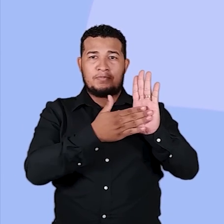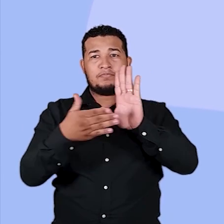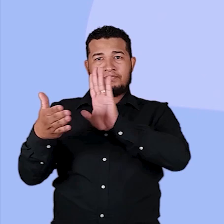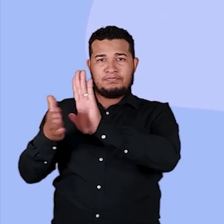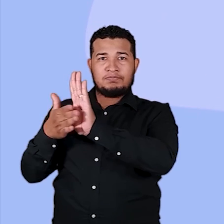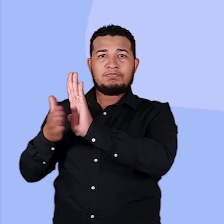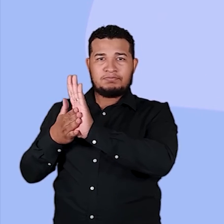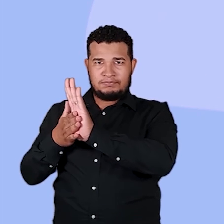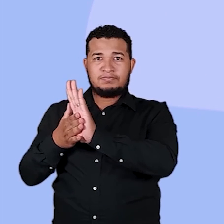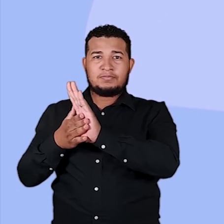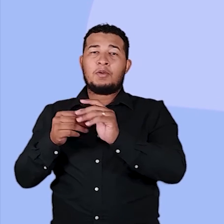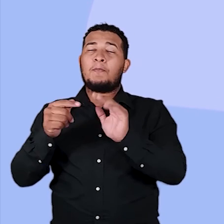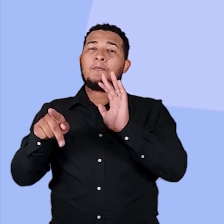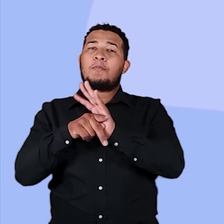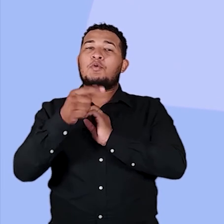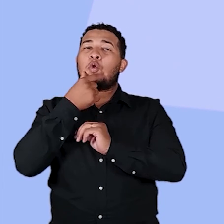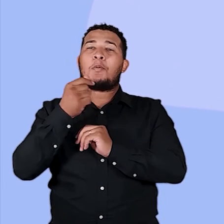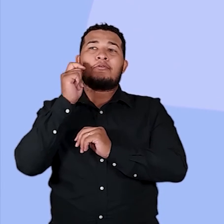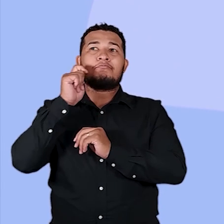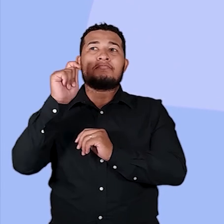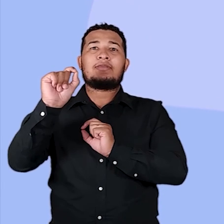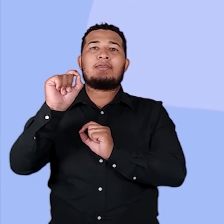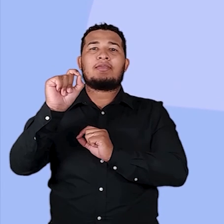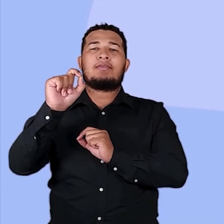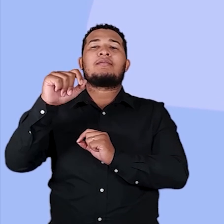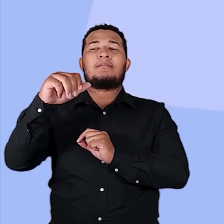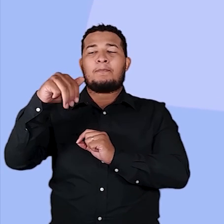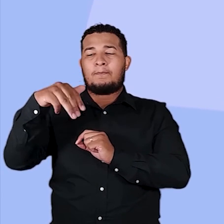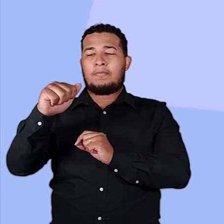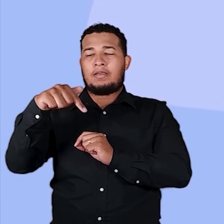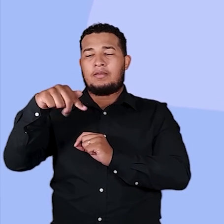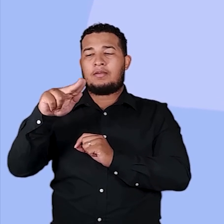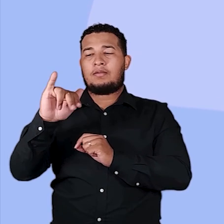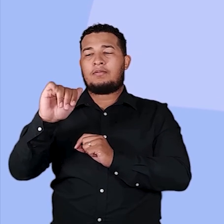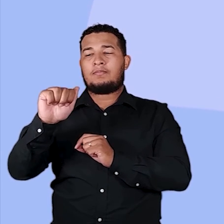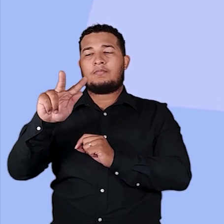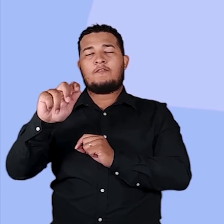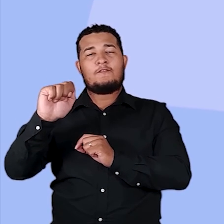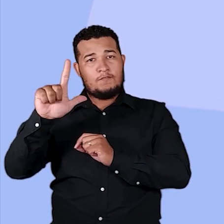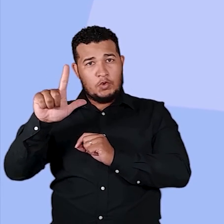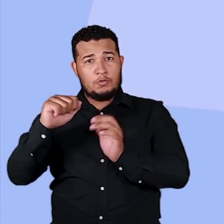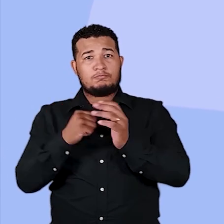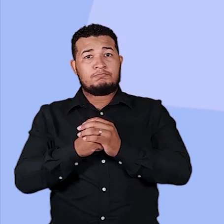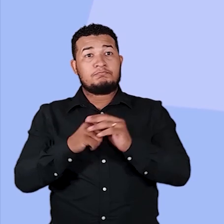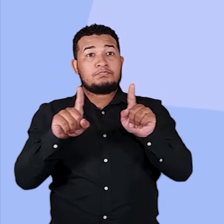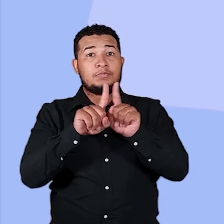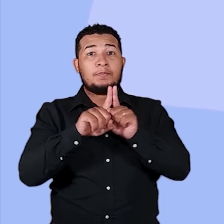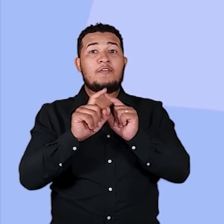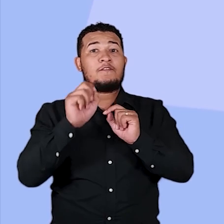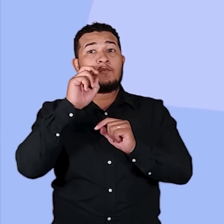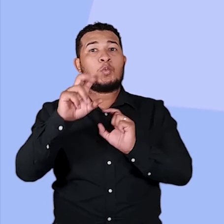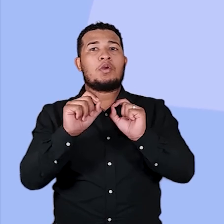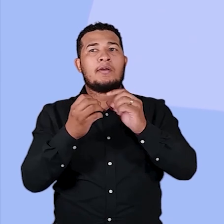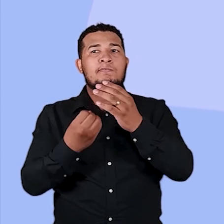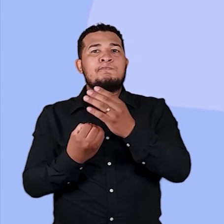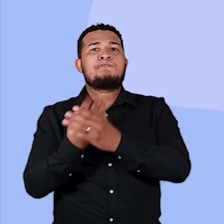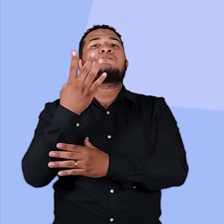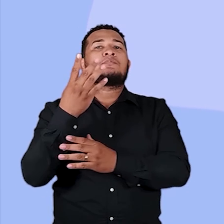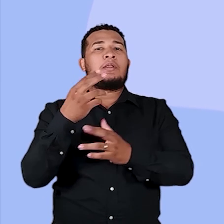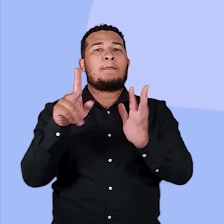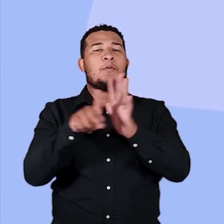proposta por Maquiavel. Nós vimos o surgimento da noção